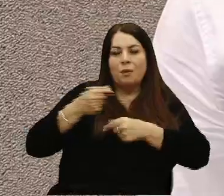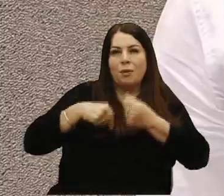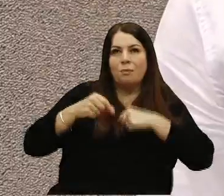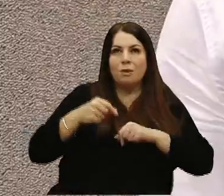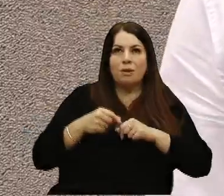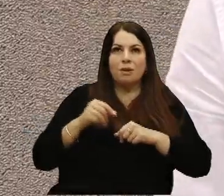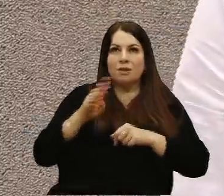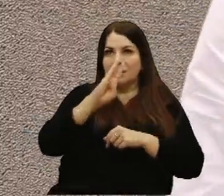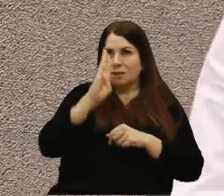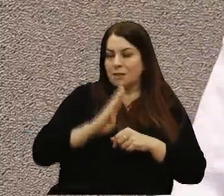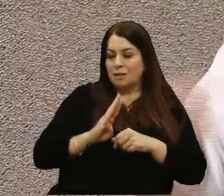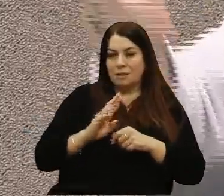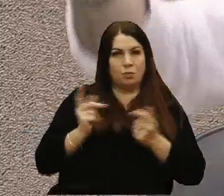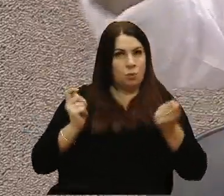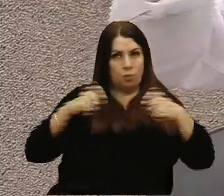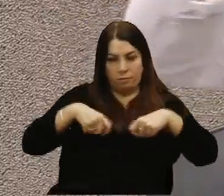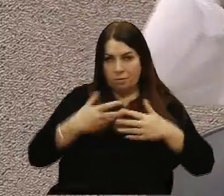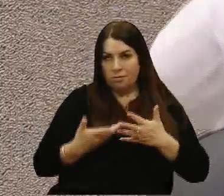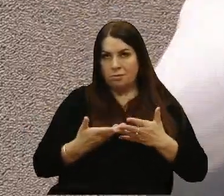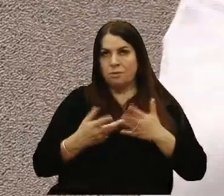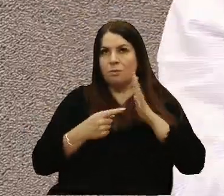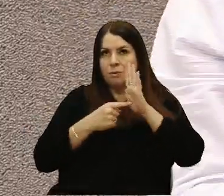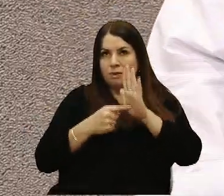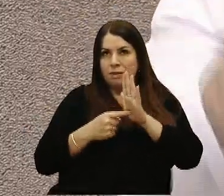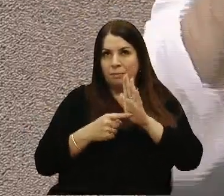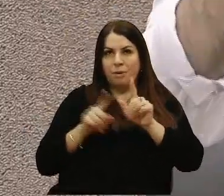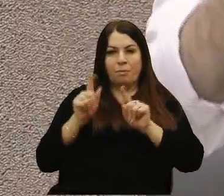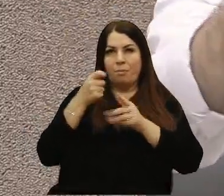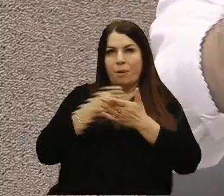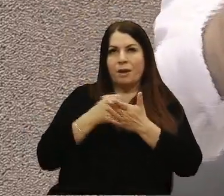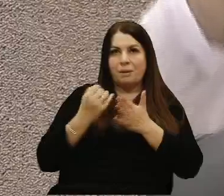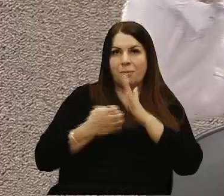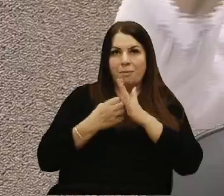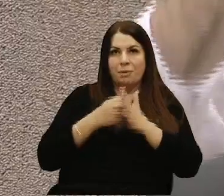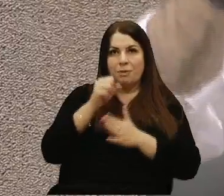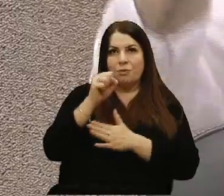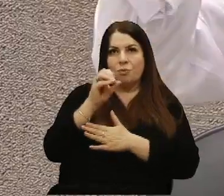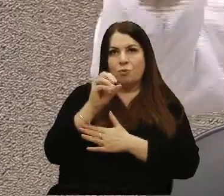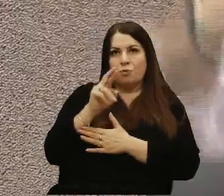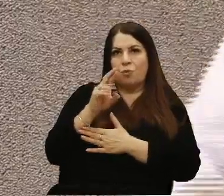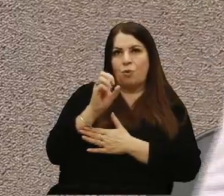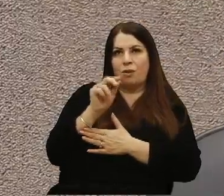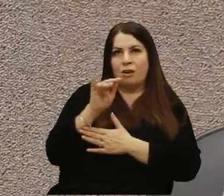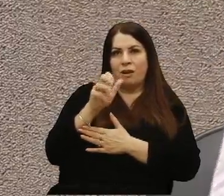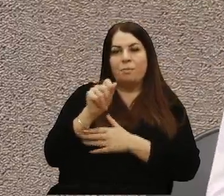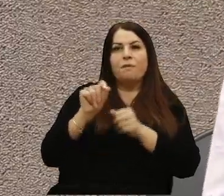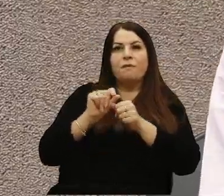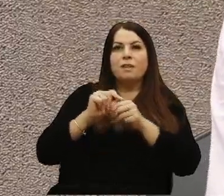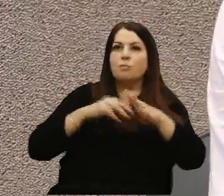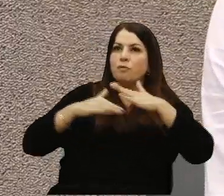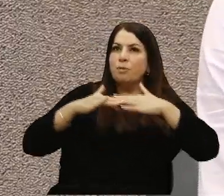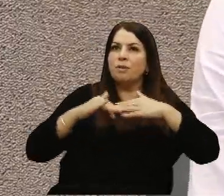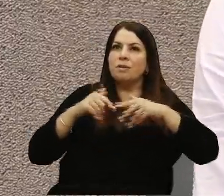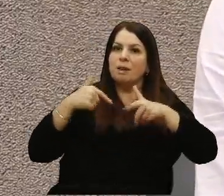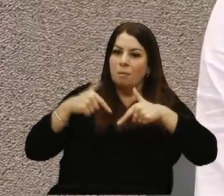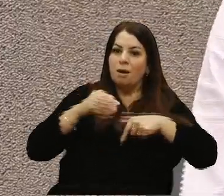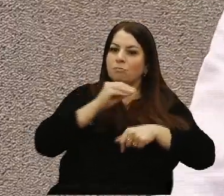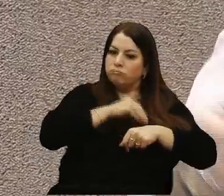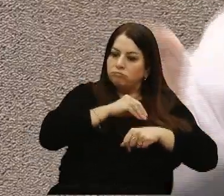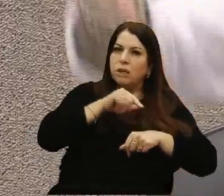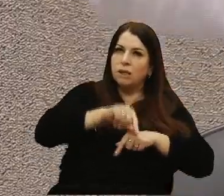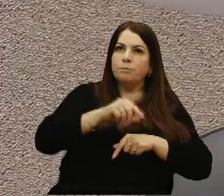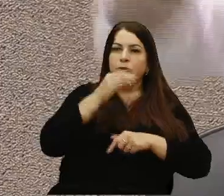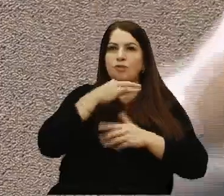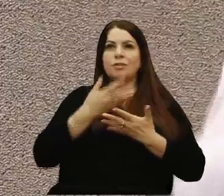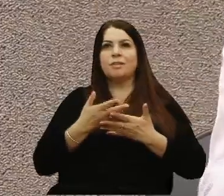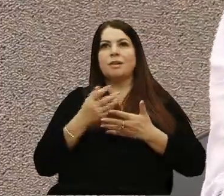na cidade, como não tem competência para fazer isenção para as empresas, como o Sorocaba fez, movimentar, trazer emprego e renda para Caxias do Sul, aí